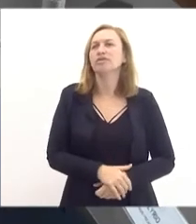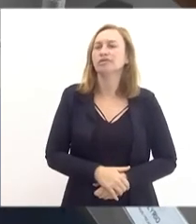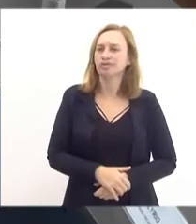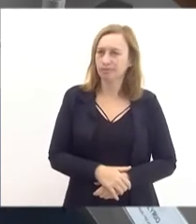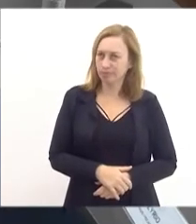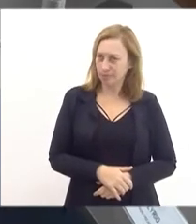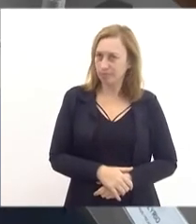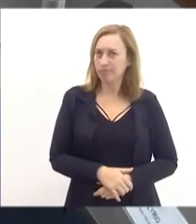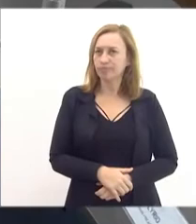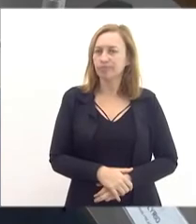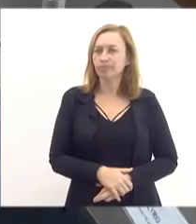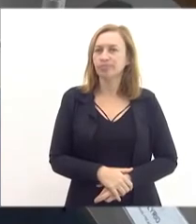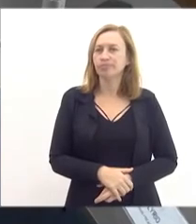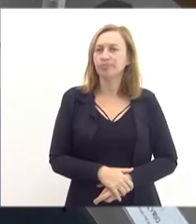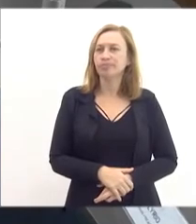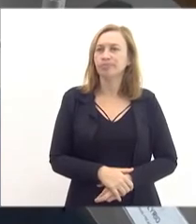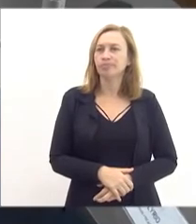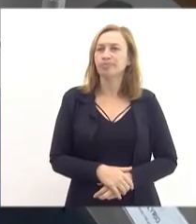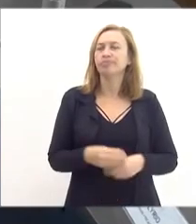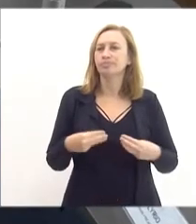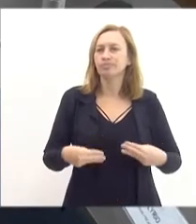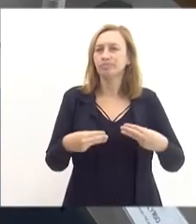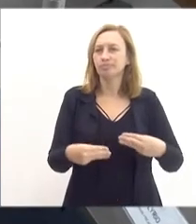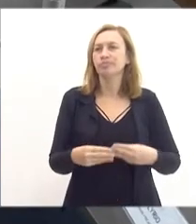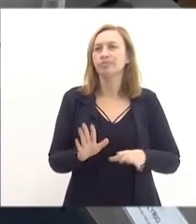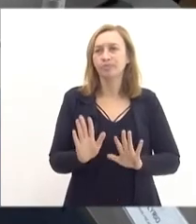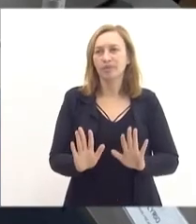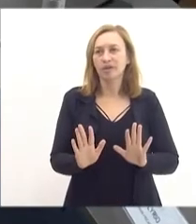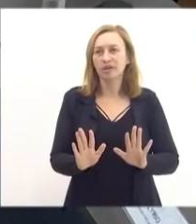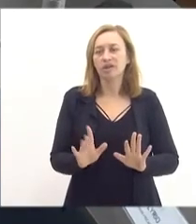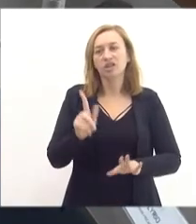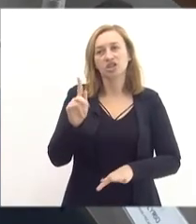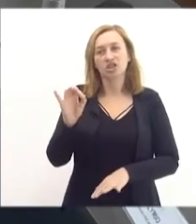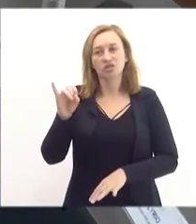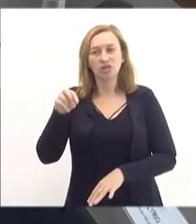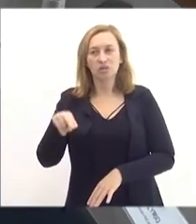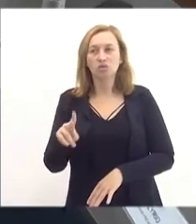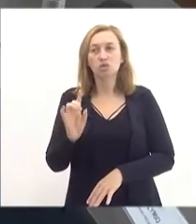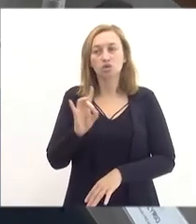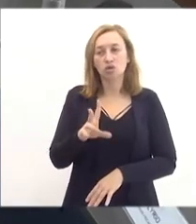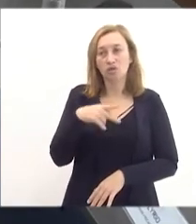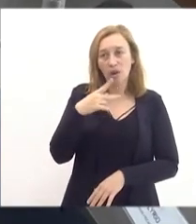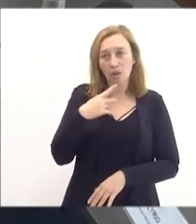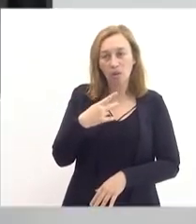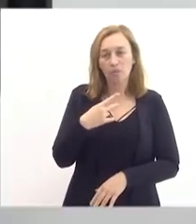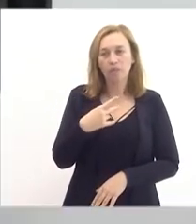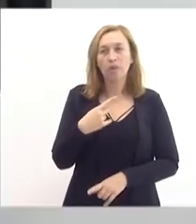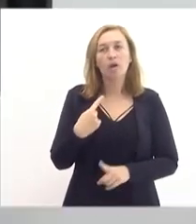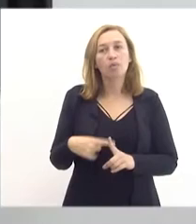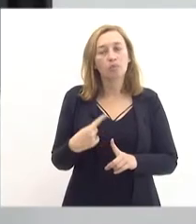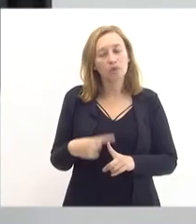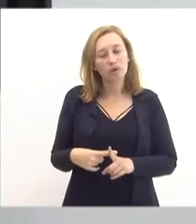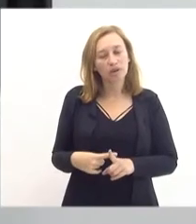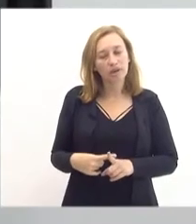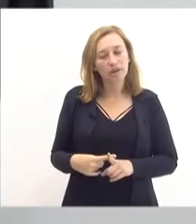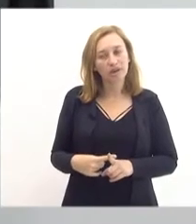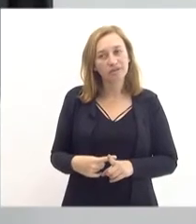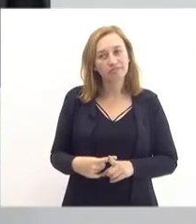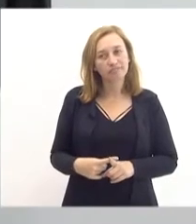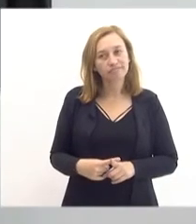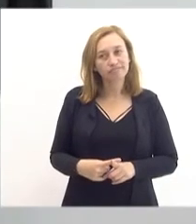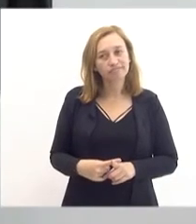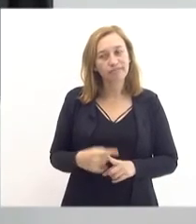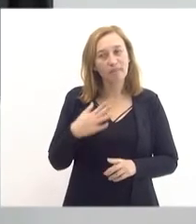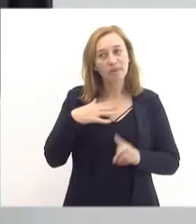lavra do hoje ministro. Mas, Jefferson, a gente só trouxe essa pauta porque eu consubstancio o teu ponto